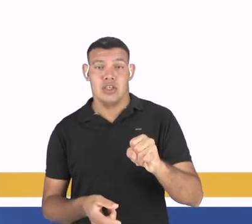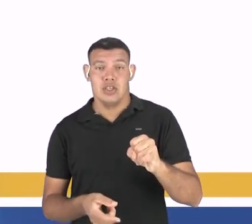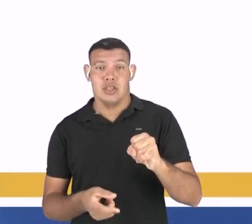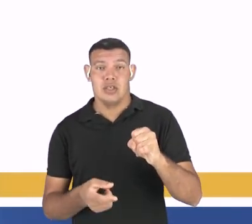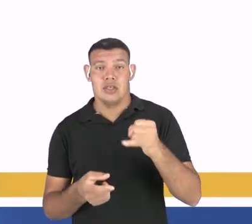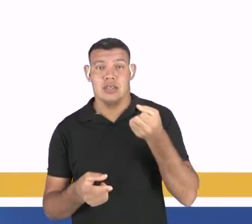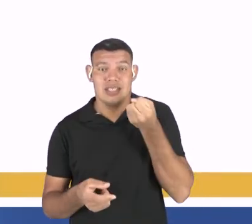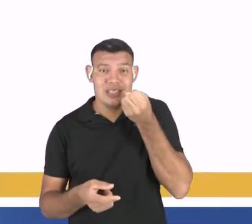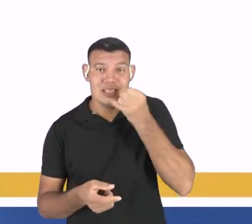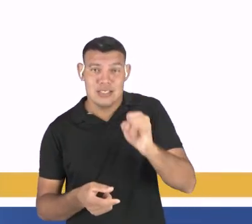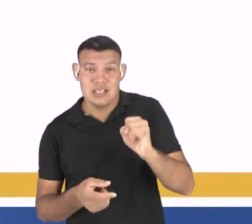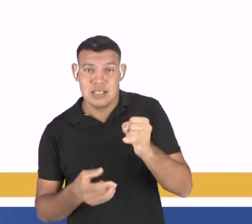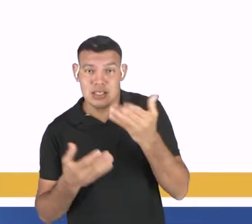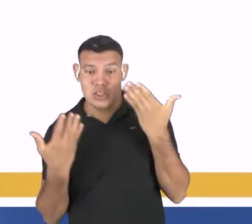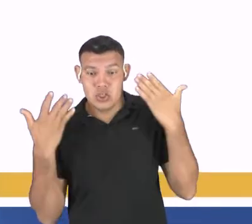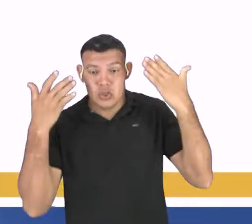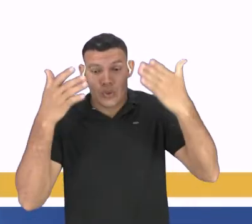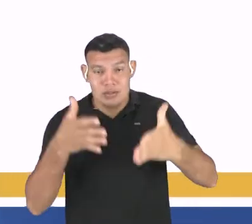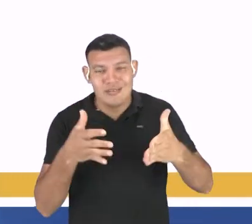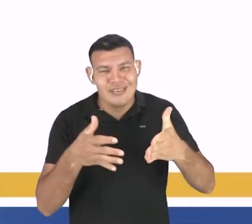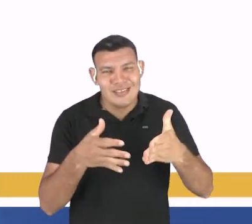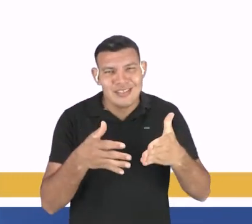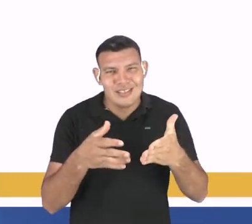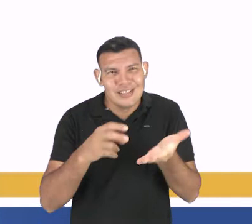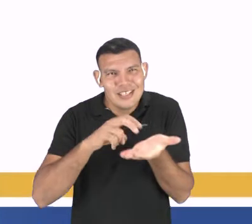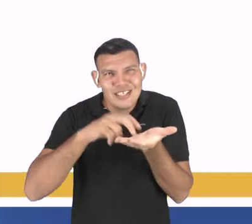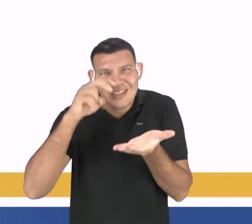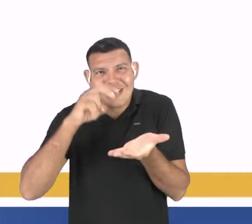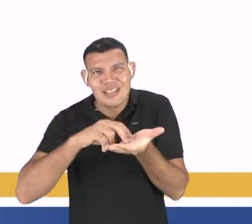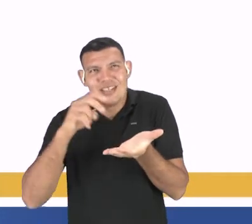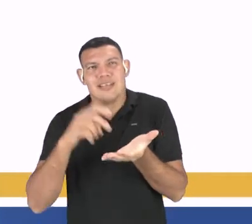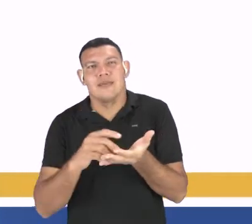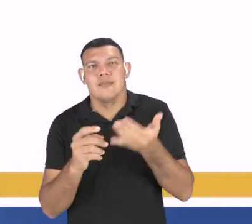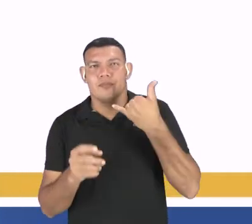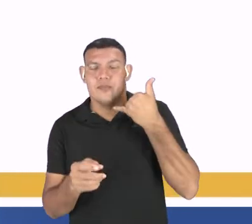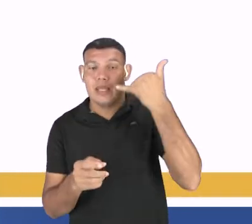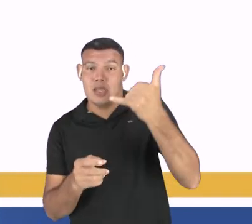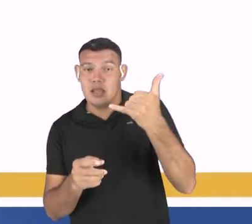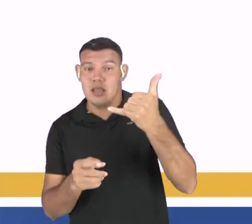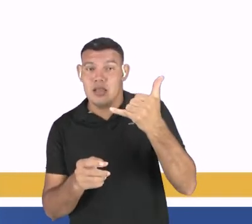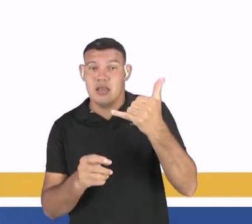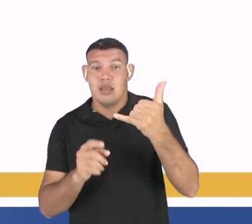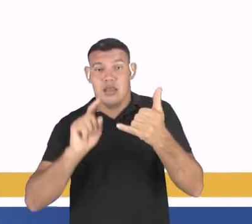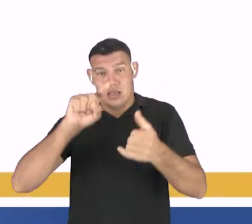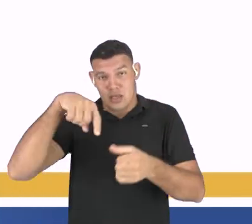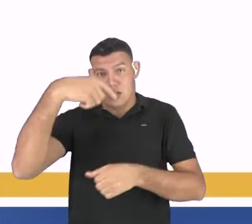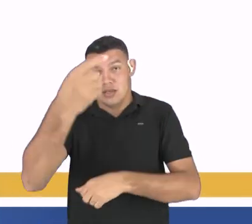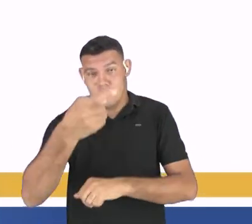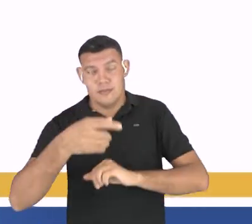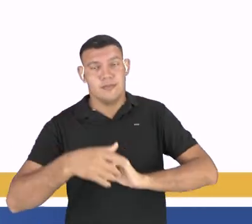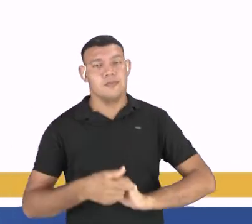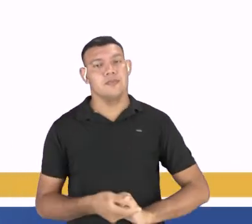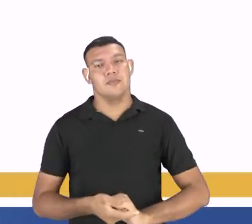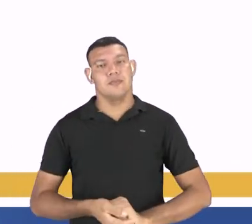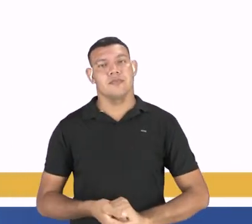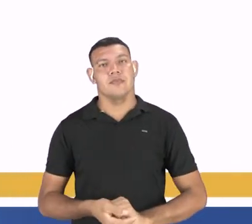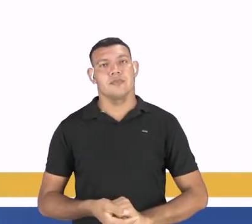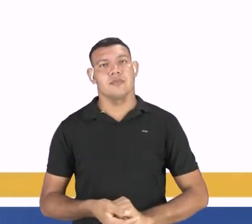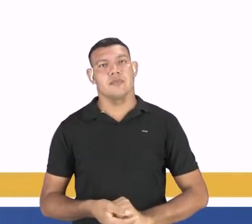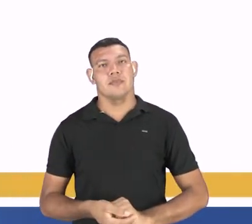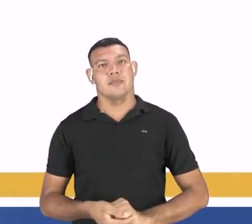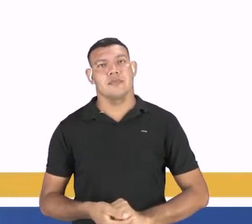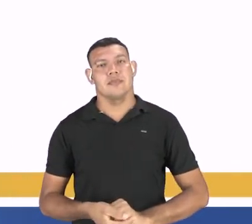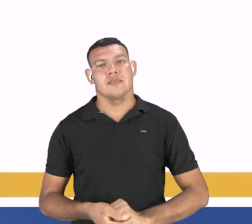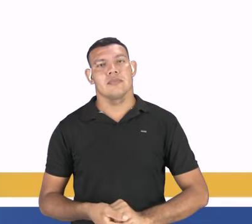Agora sim. Si llego temprano, te llamaré más tarde. Observa aqui, nós temos o si, o verbo no presente.